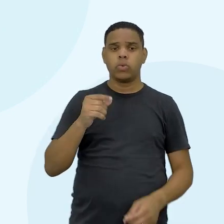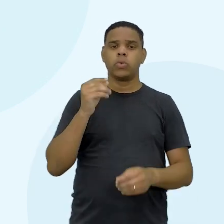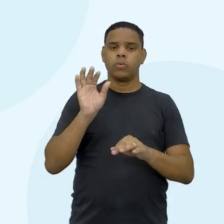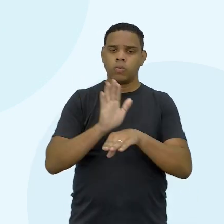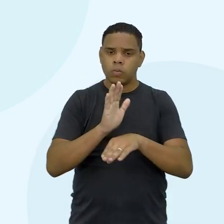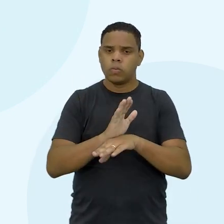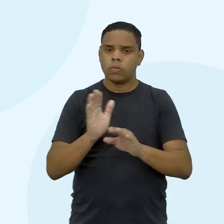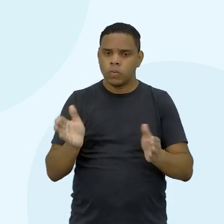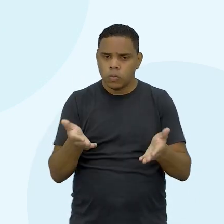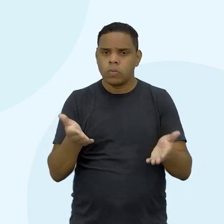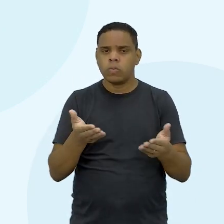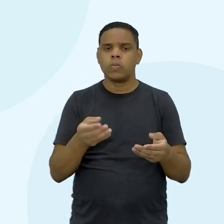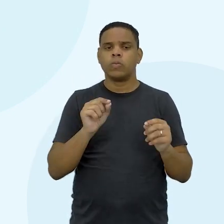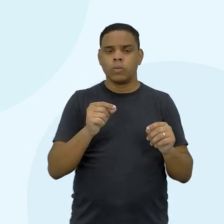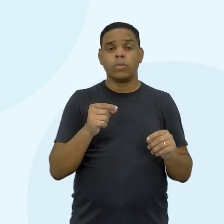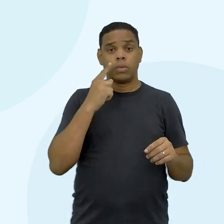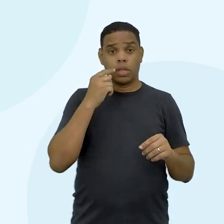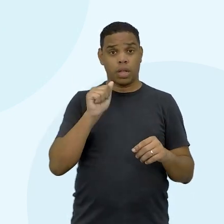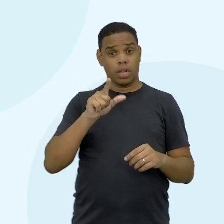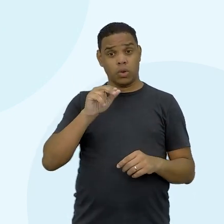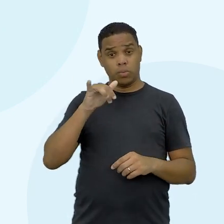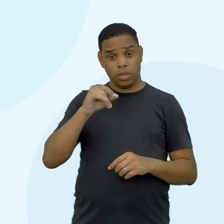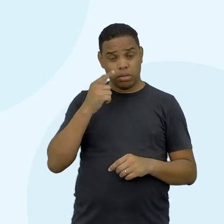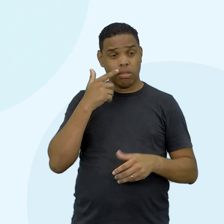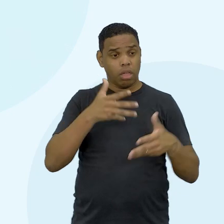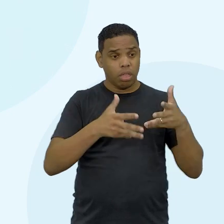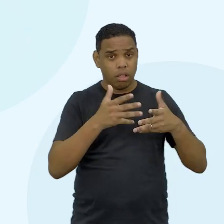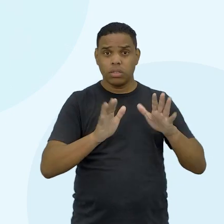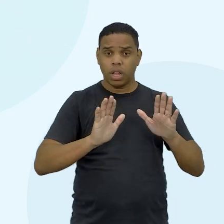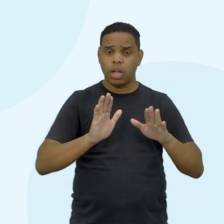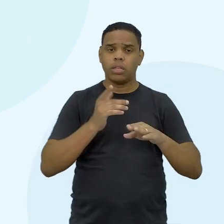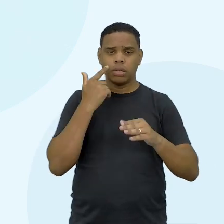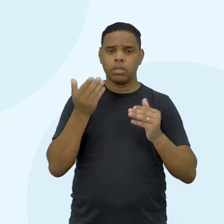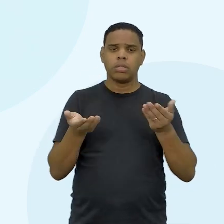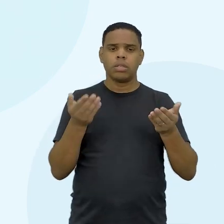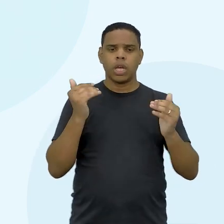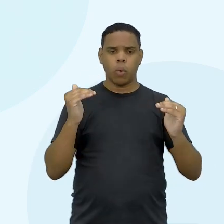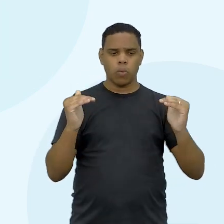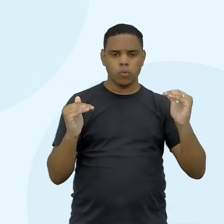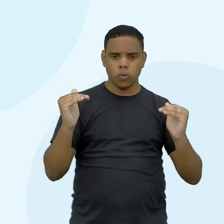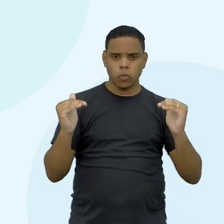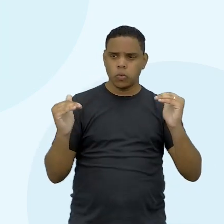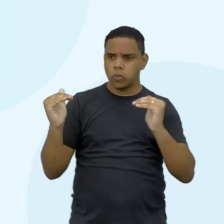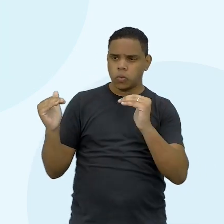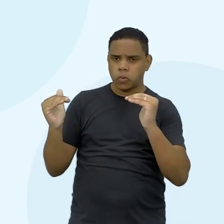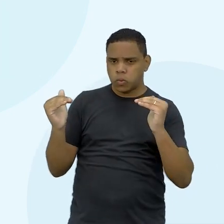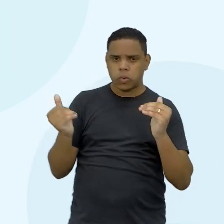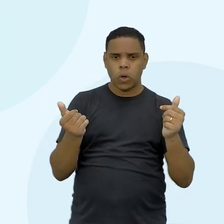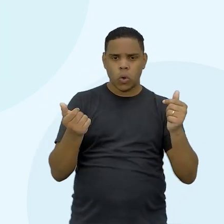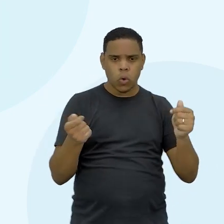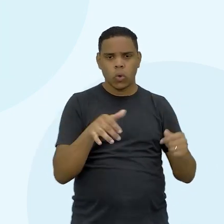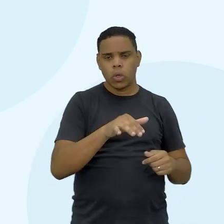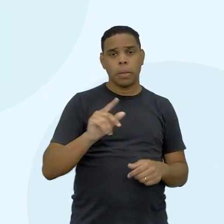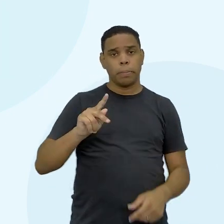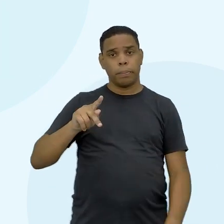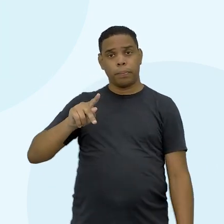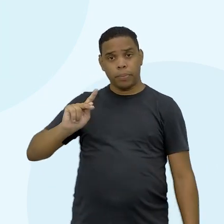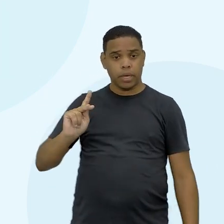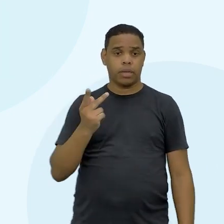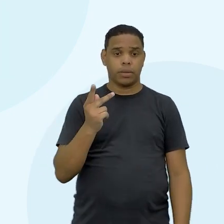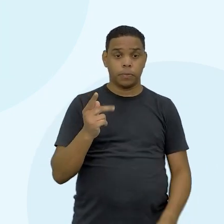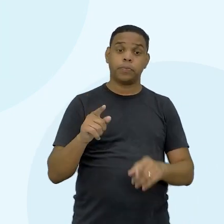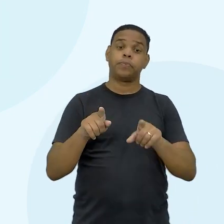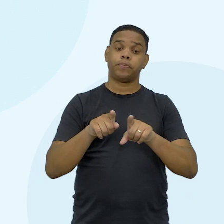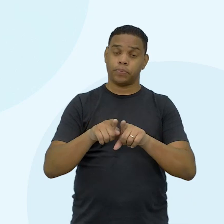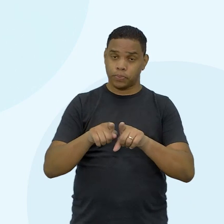precipitação do alumínio para que esse alumínio aí não interfira tanto, para que haja então uma correção e uma regulação do pH. E